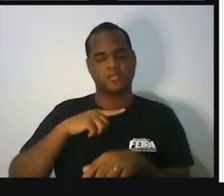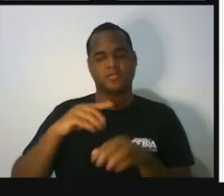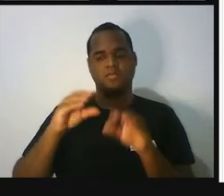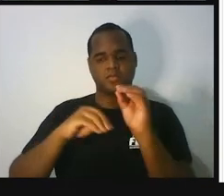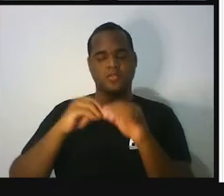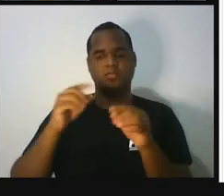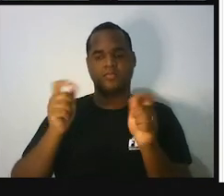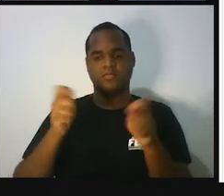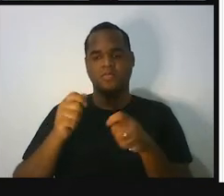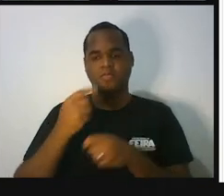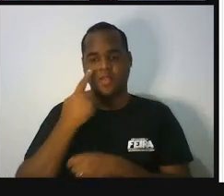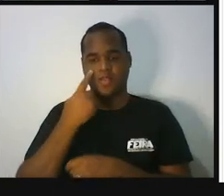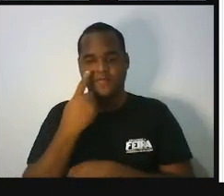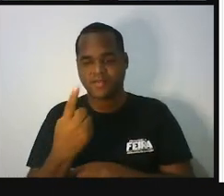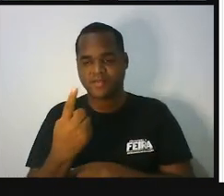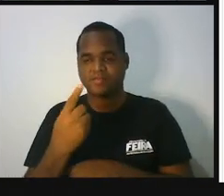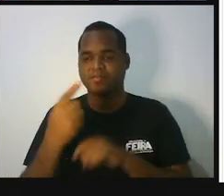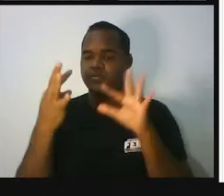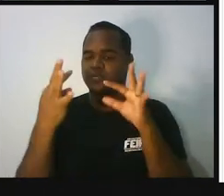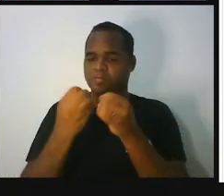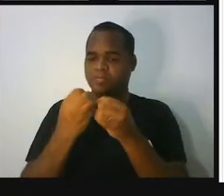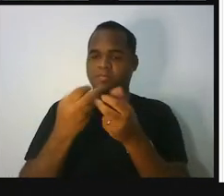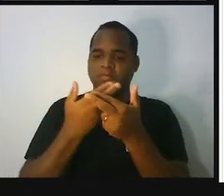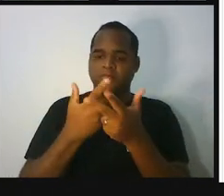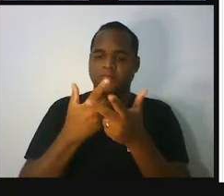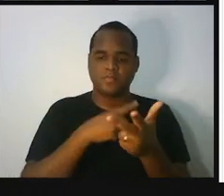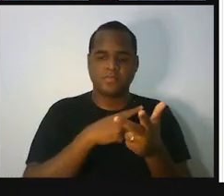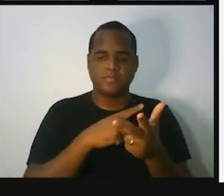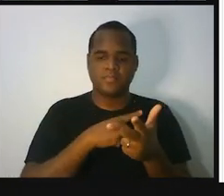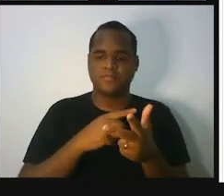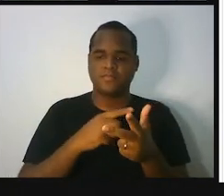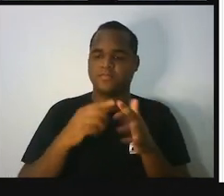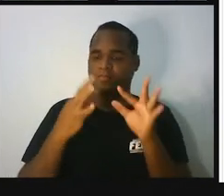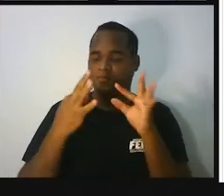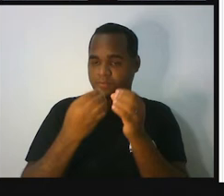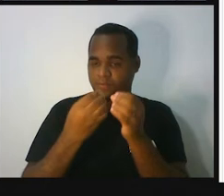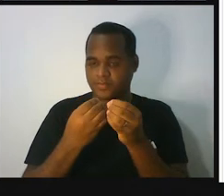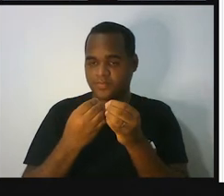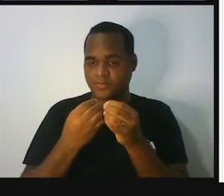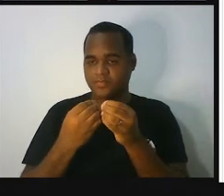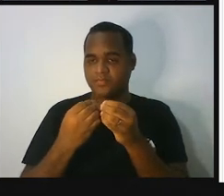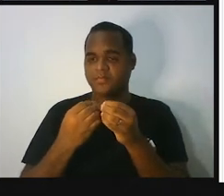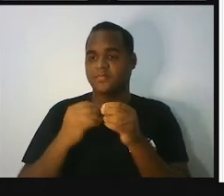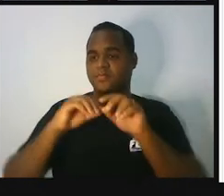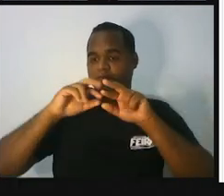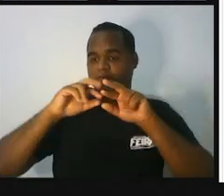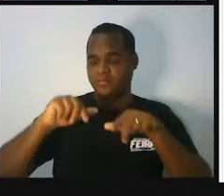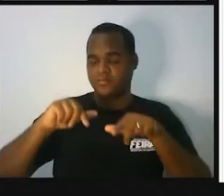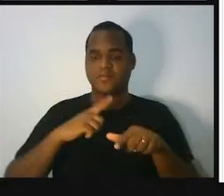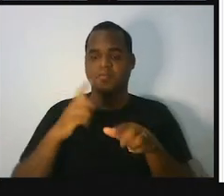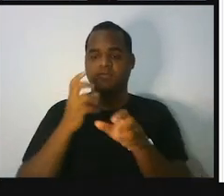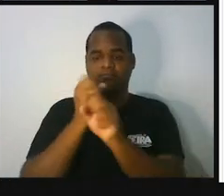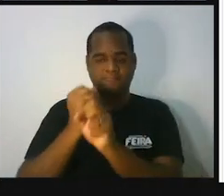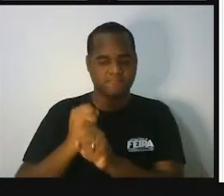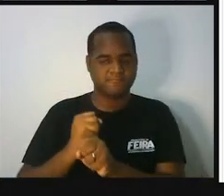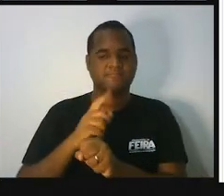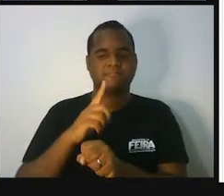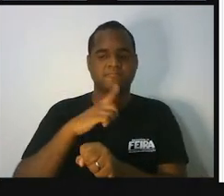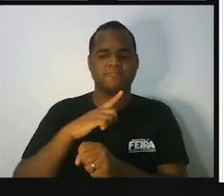E veja que todos, absolutamente, todos os ângulos aqui